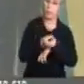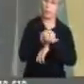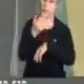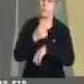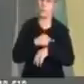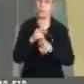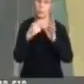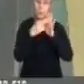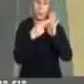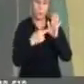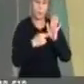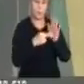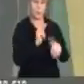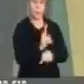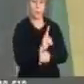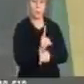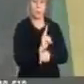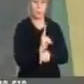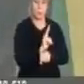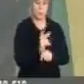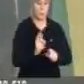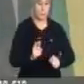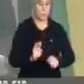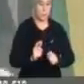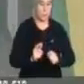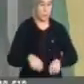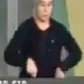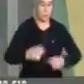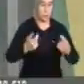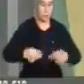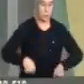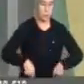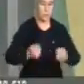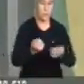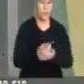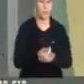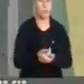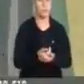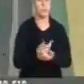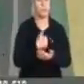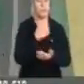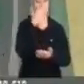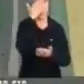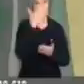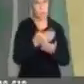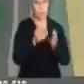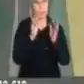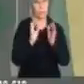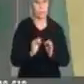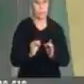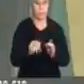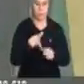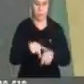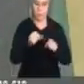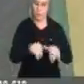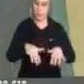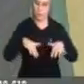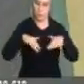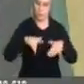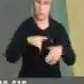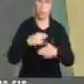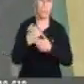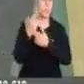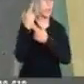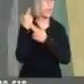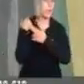geram resultados fiscais mais consistentes. Portanto, senhor presidente, eu tenho certeza que esse parlamento, com a responsabilidade que